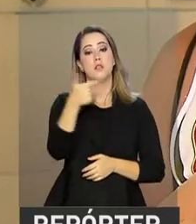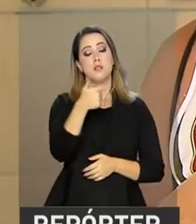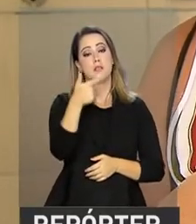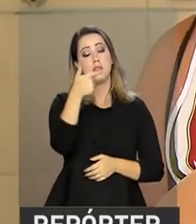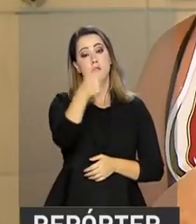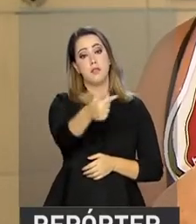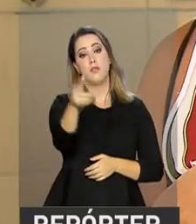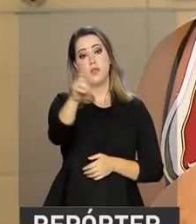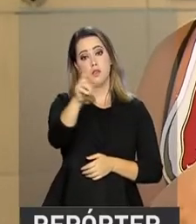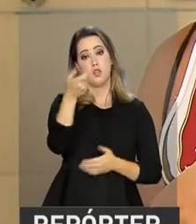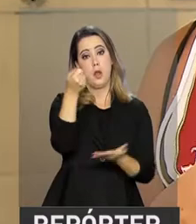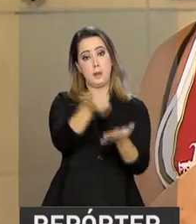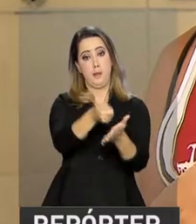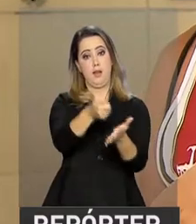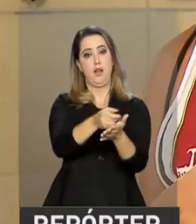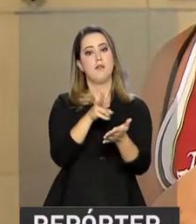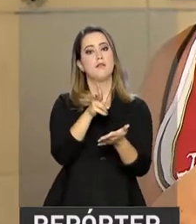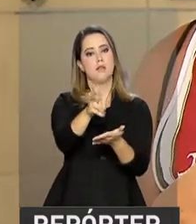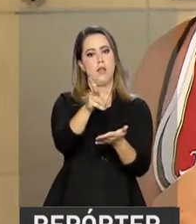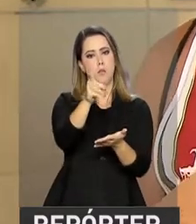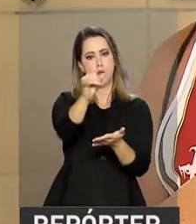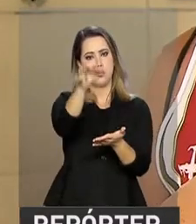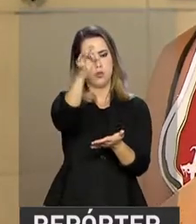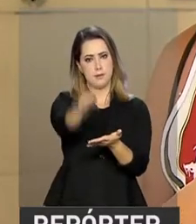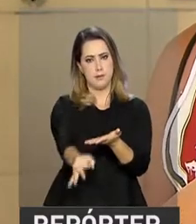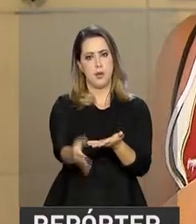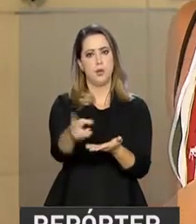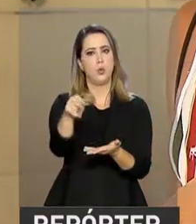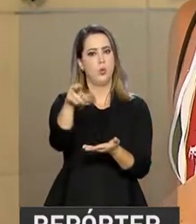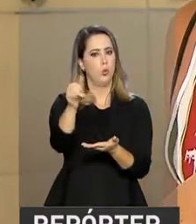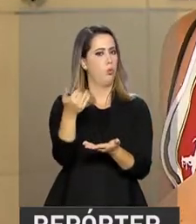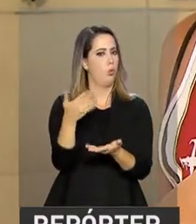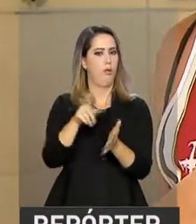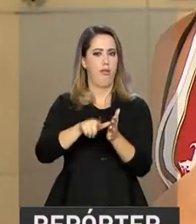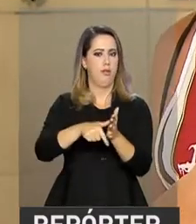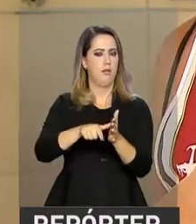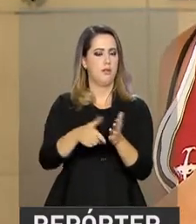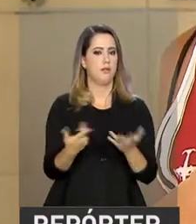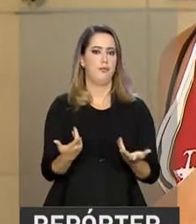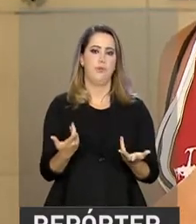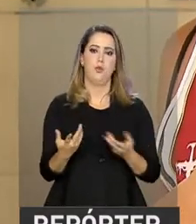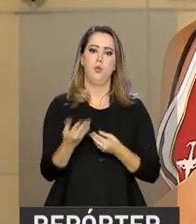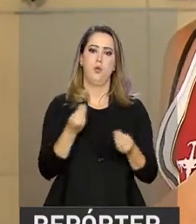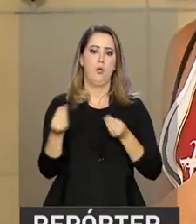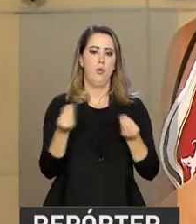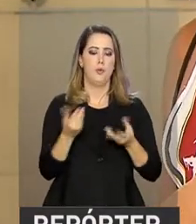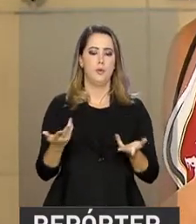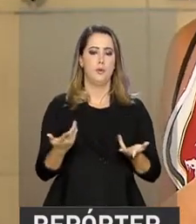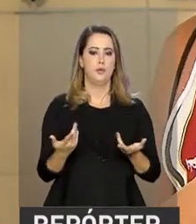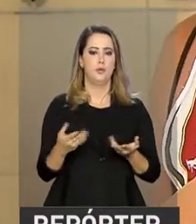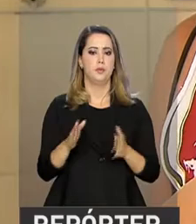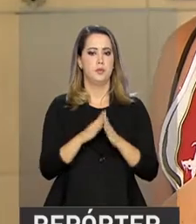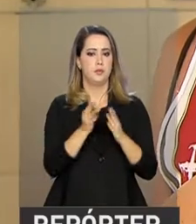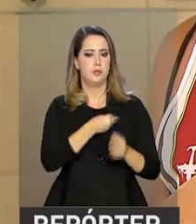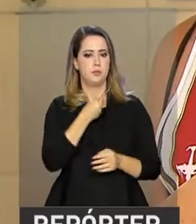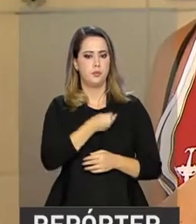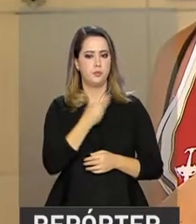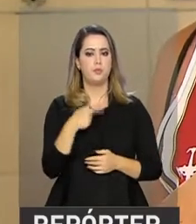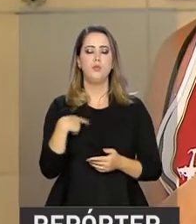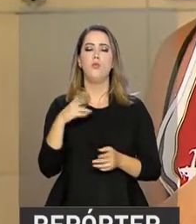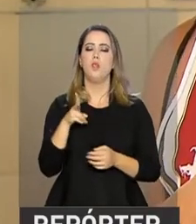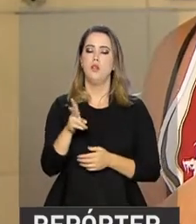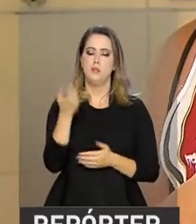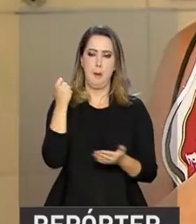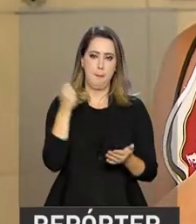pagar, sempre no dia certo, nunca à frente, porque não tem condições, senão para que casa minha vida. Então, sempre